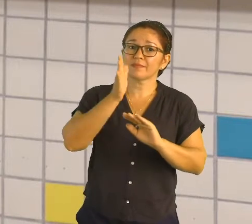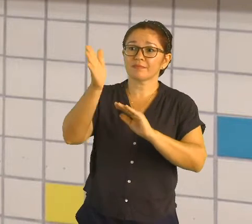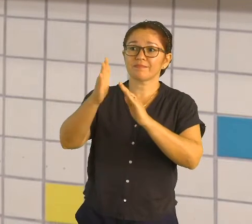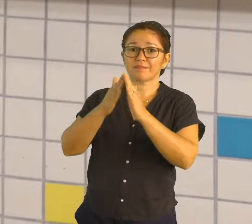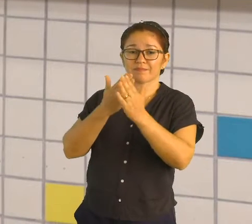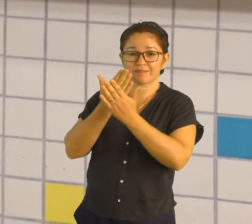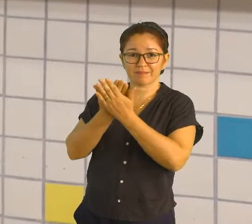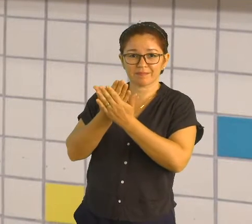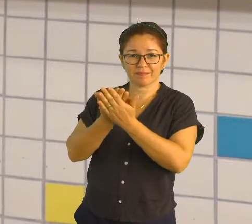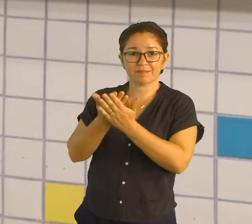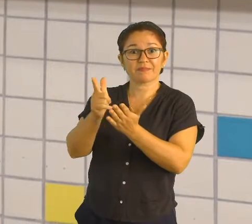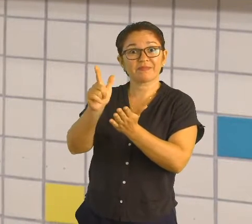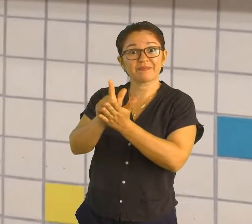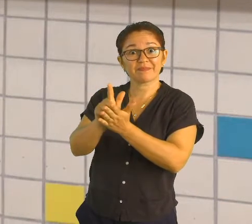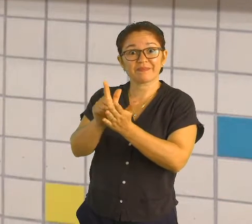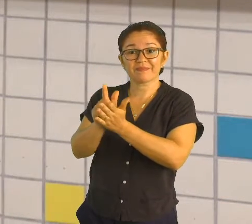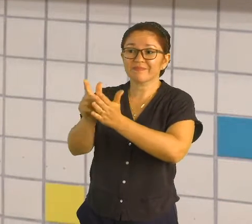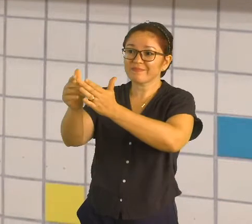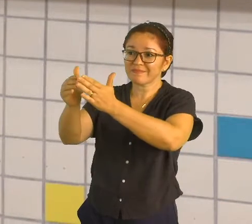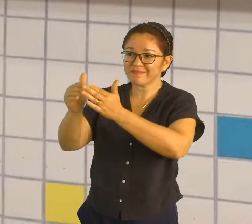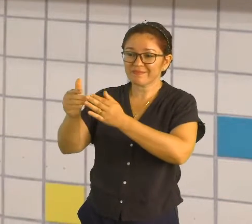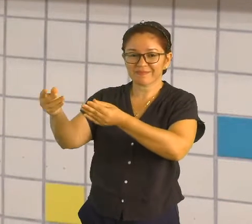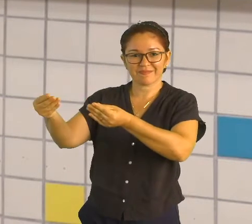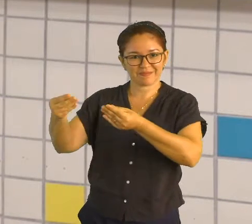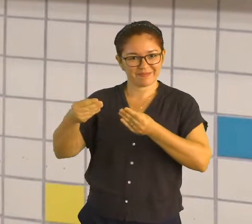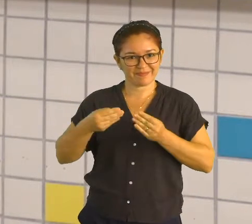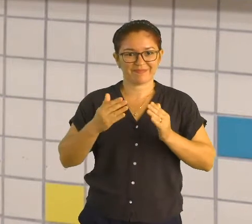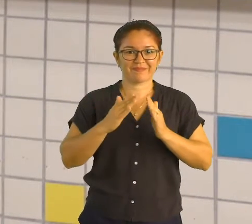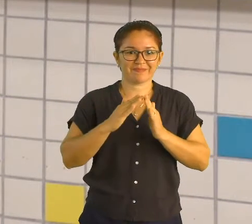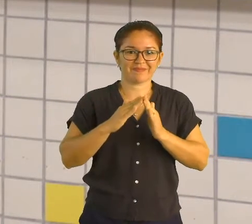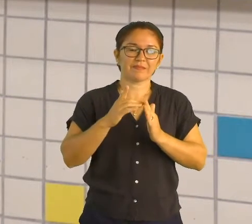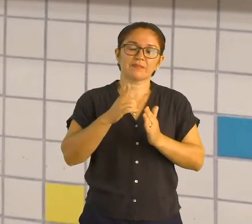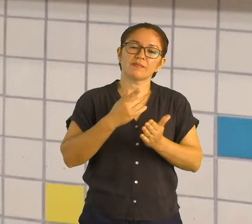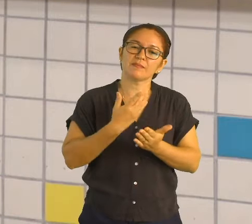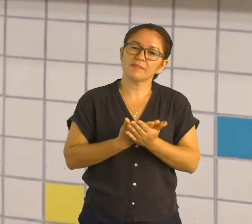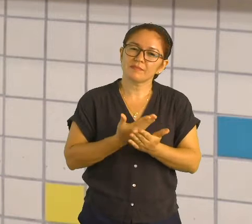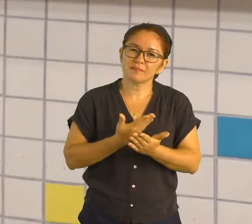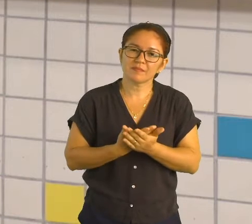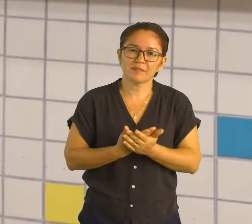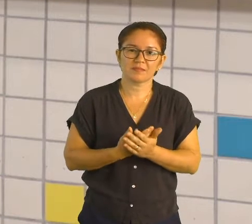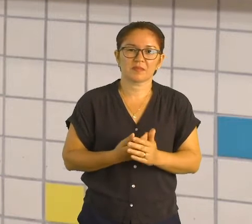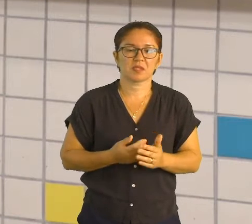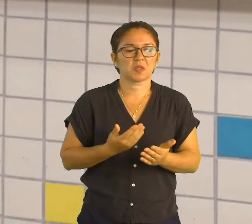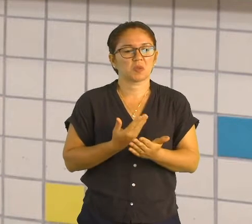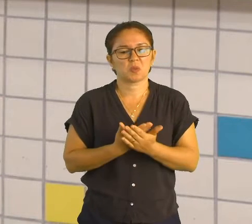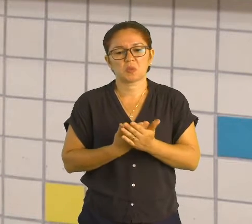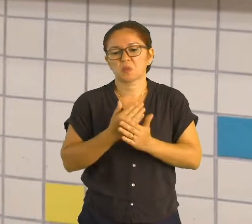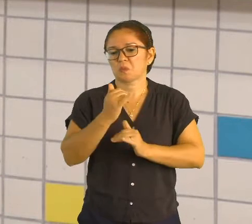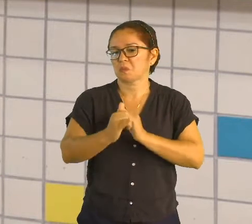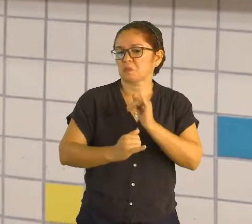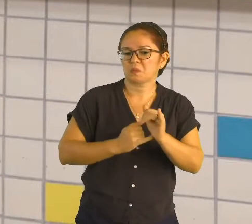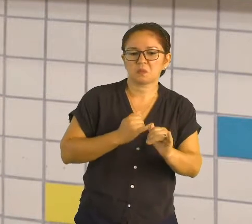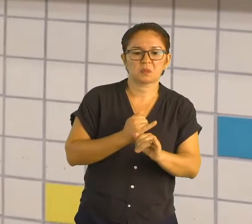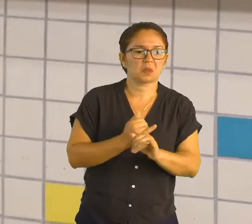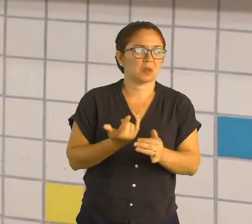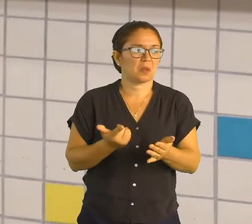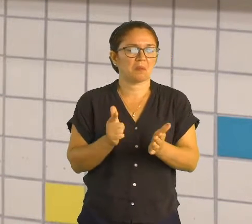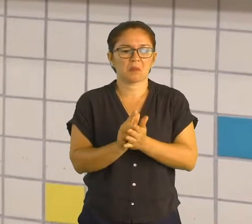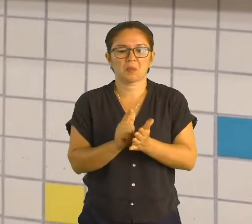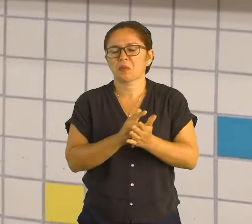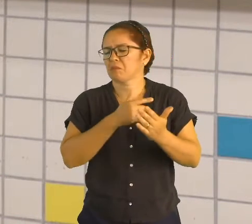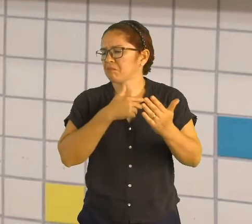tem como acessar, tá? O importante é você estudar e não importa da forma como você está estudando. E eu quero que você